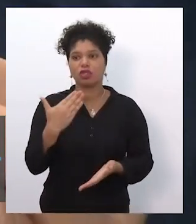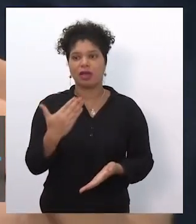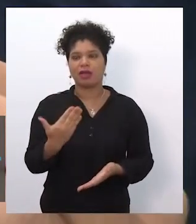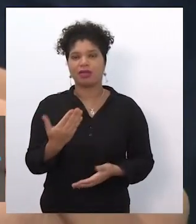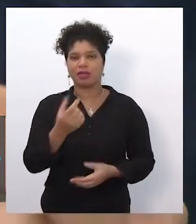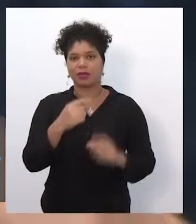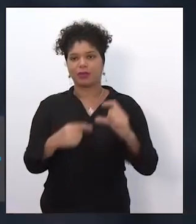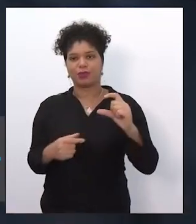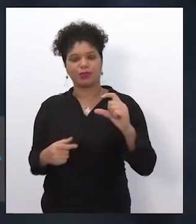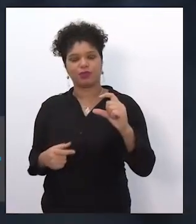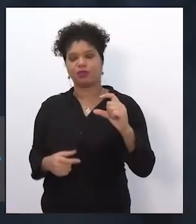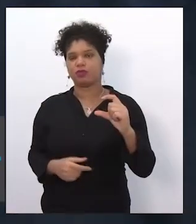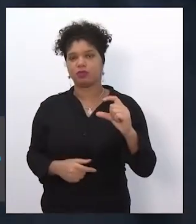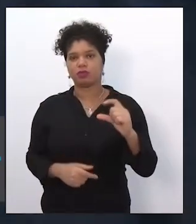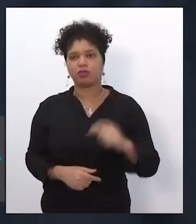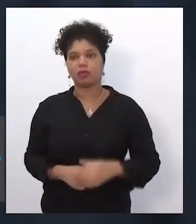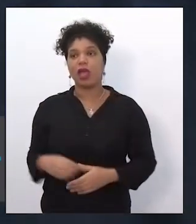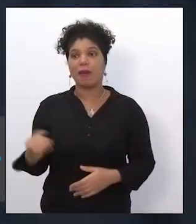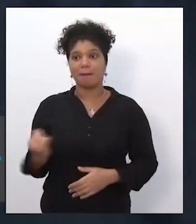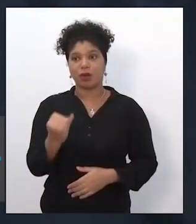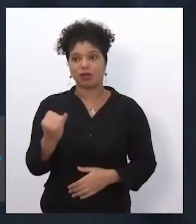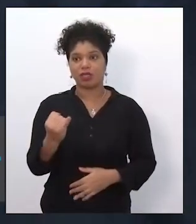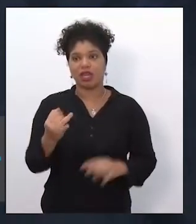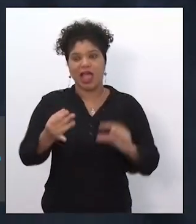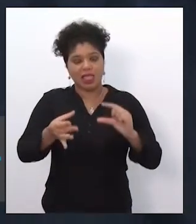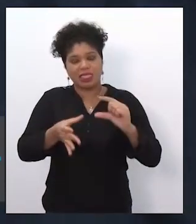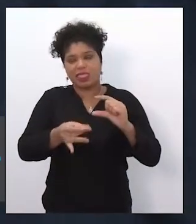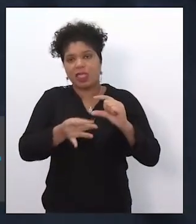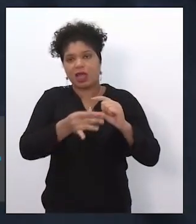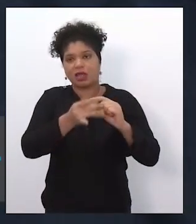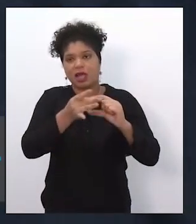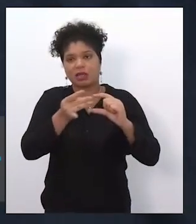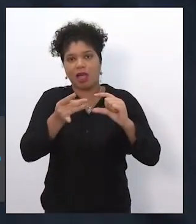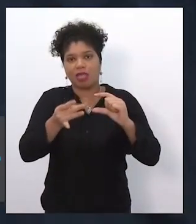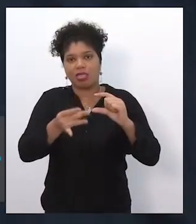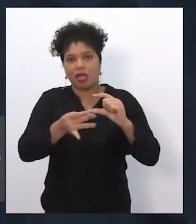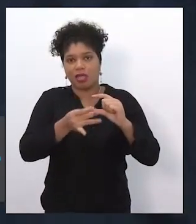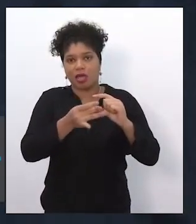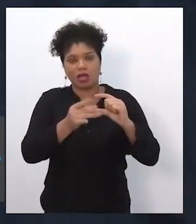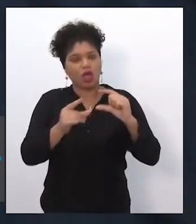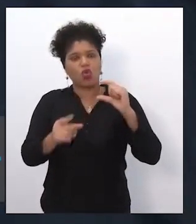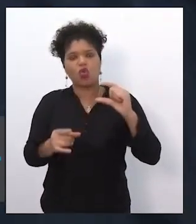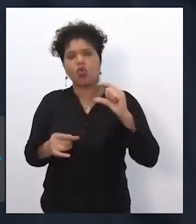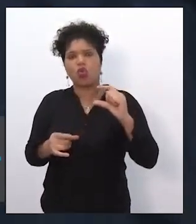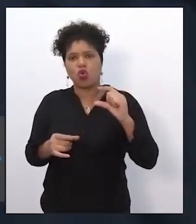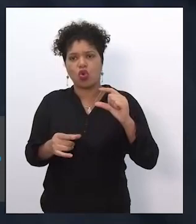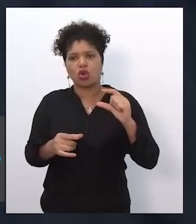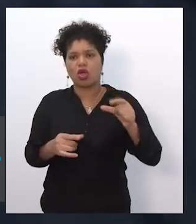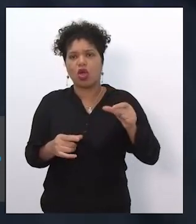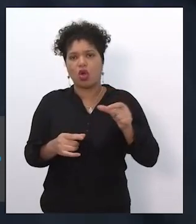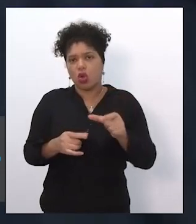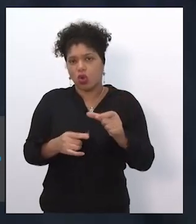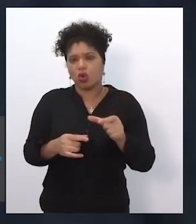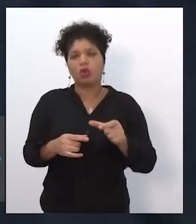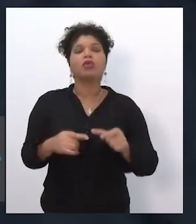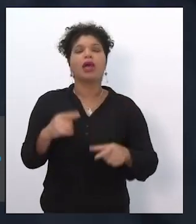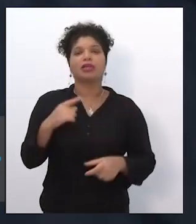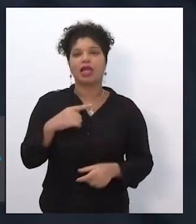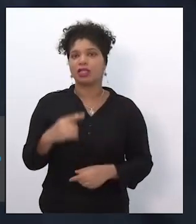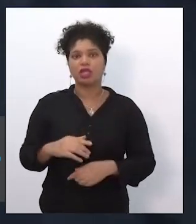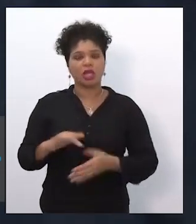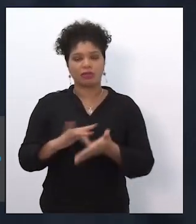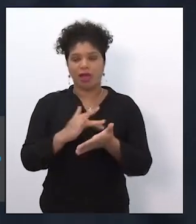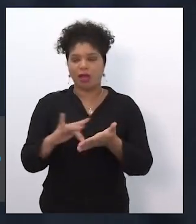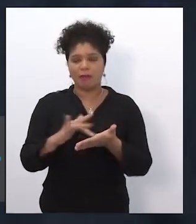dele aqui também, que é bastante importante. Então, isso é um processador de computador, notebook,